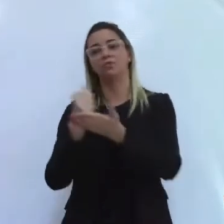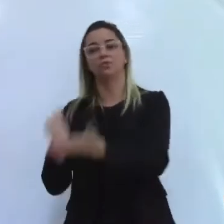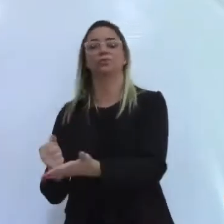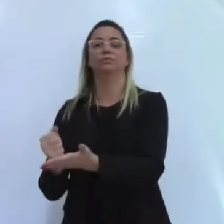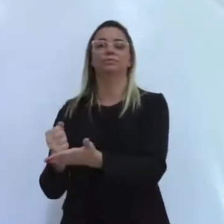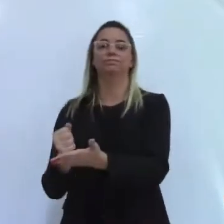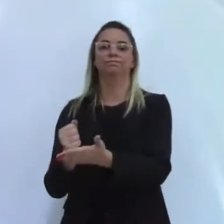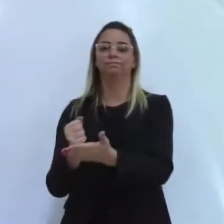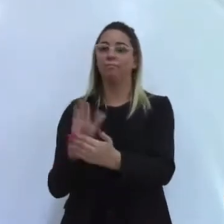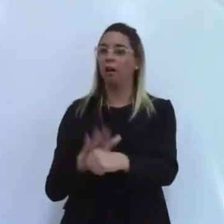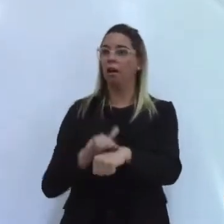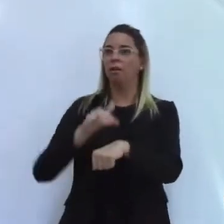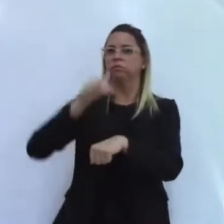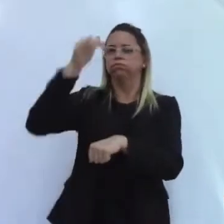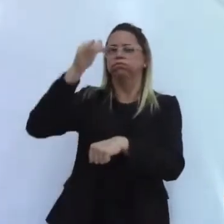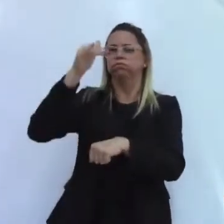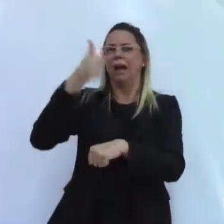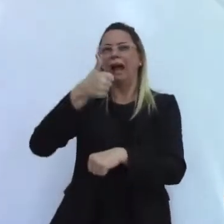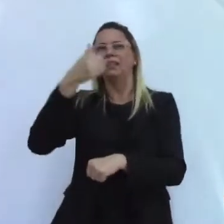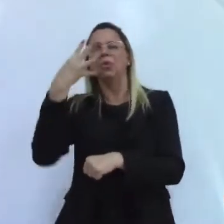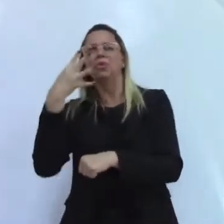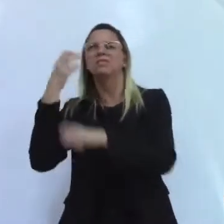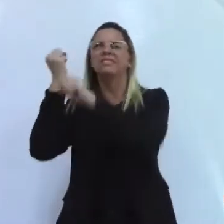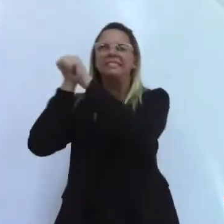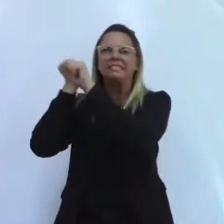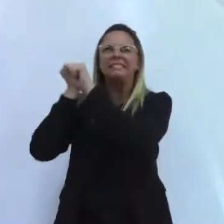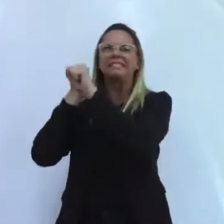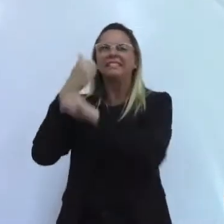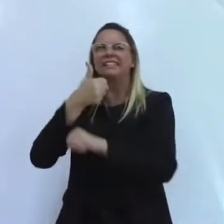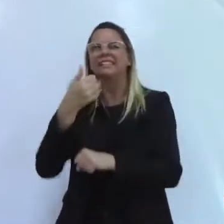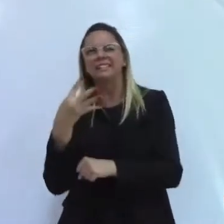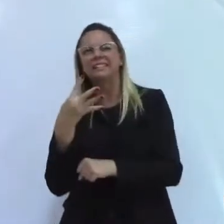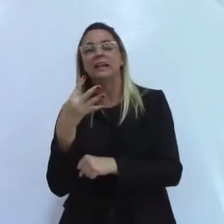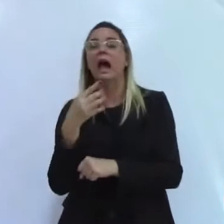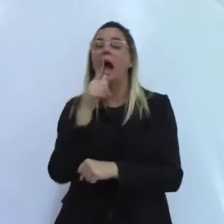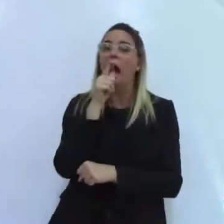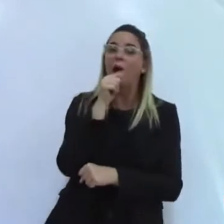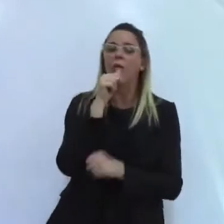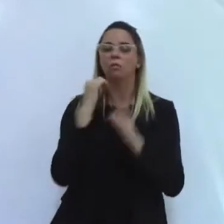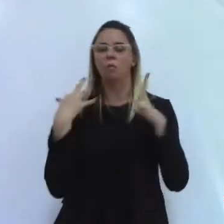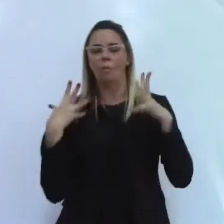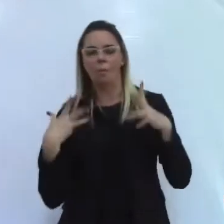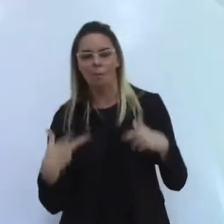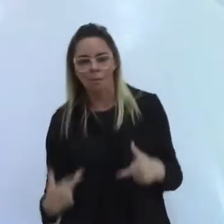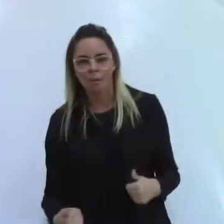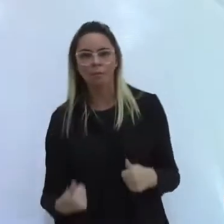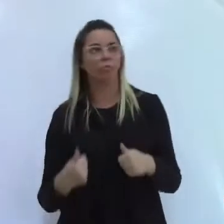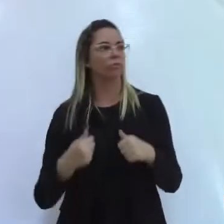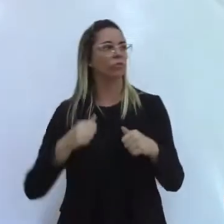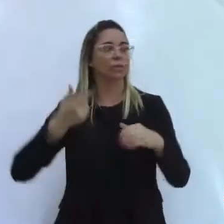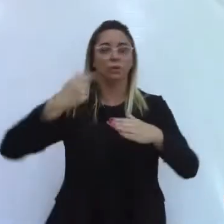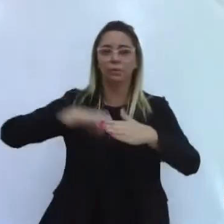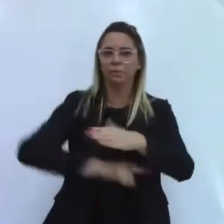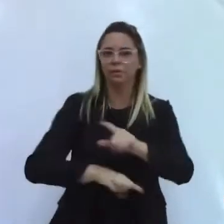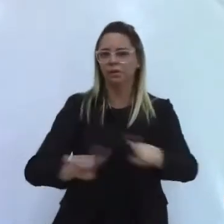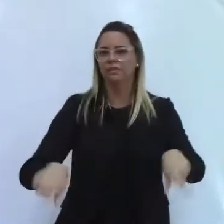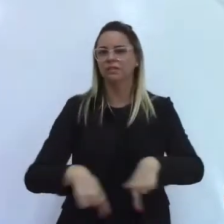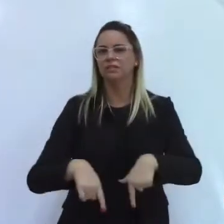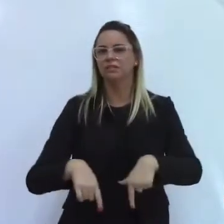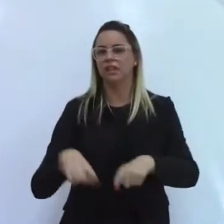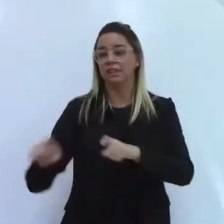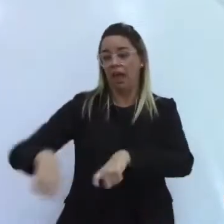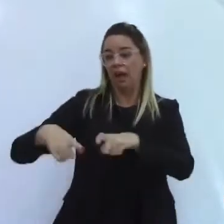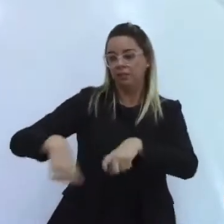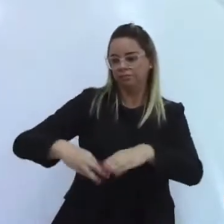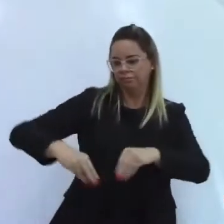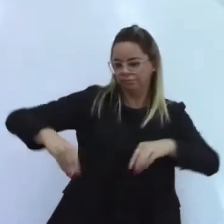de 14 anos que Zé Almeida atende esse povo, com água, com limpeza de barreiro, com aração de